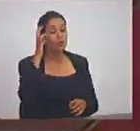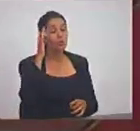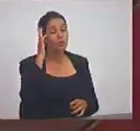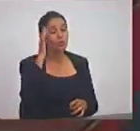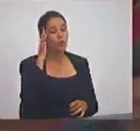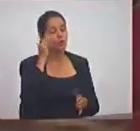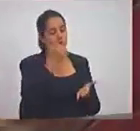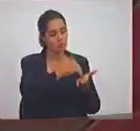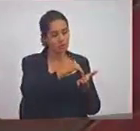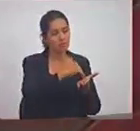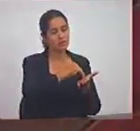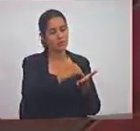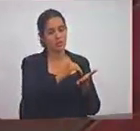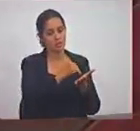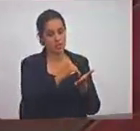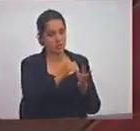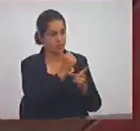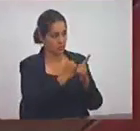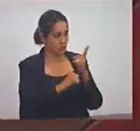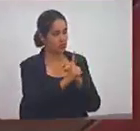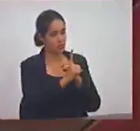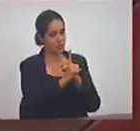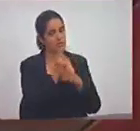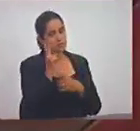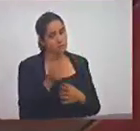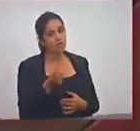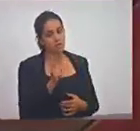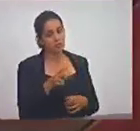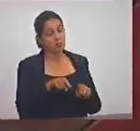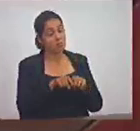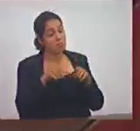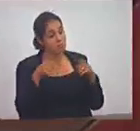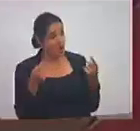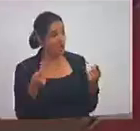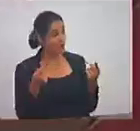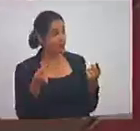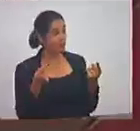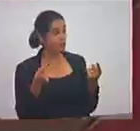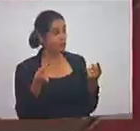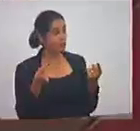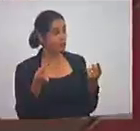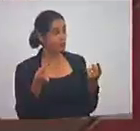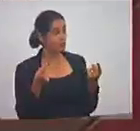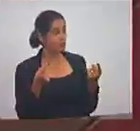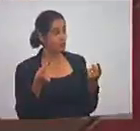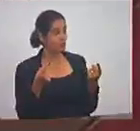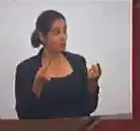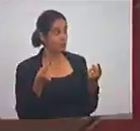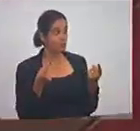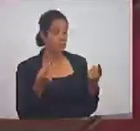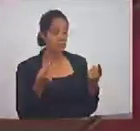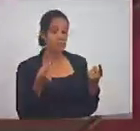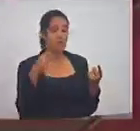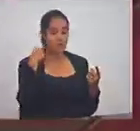foi o sonho dele. Mas, infelizmente, o Emerson foi tratado como objeto de troca, é moeda de